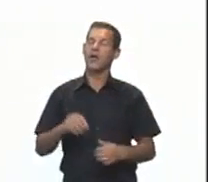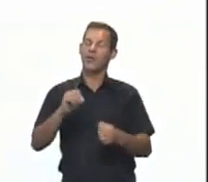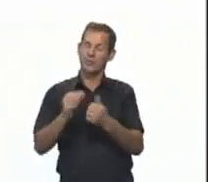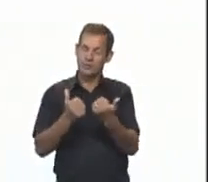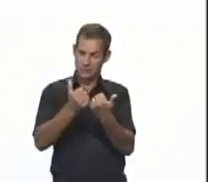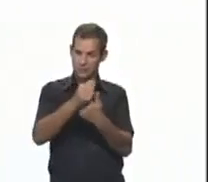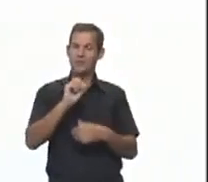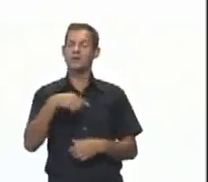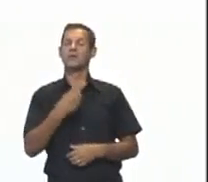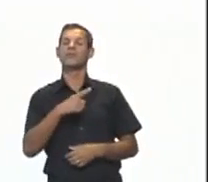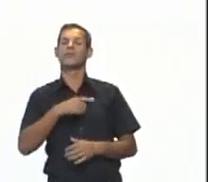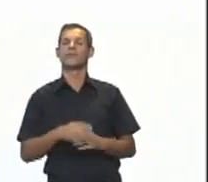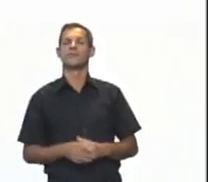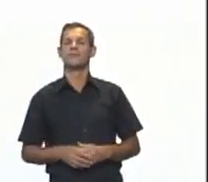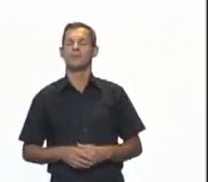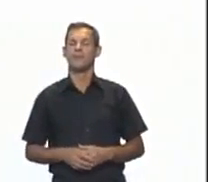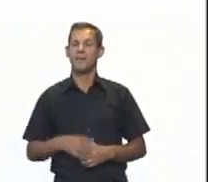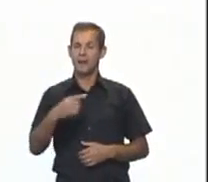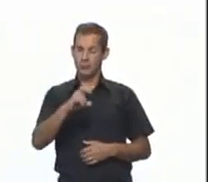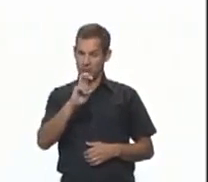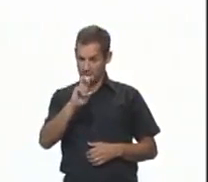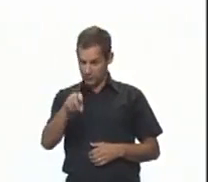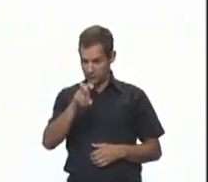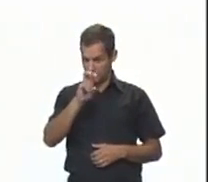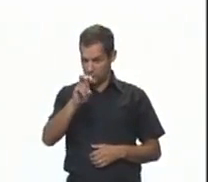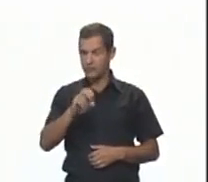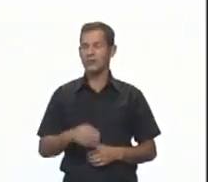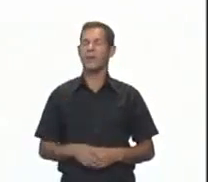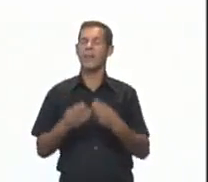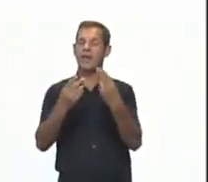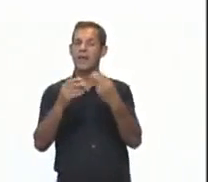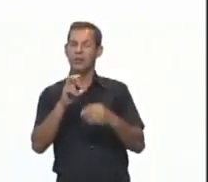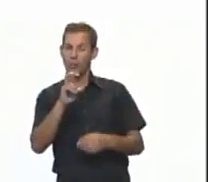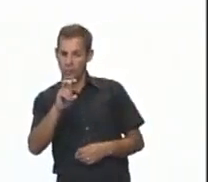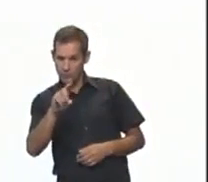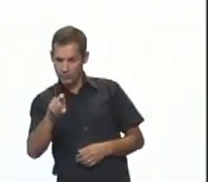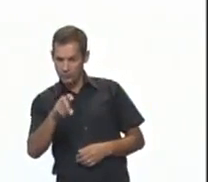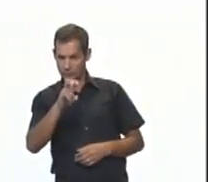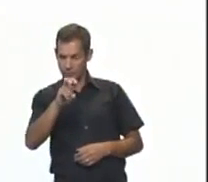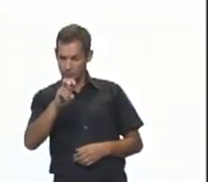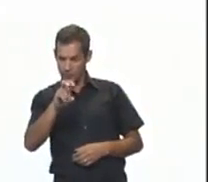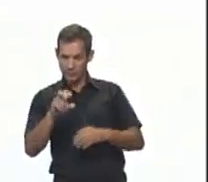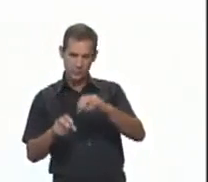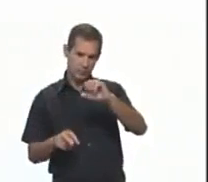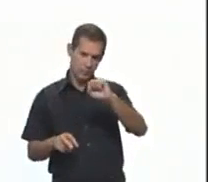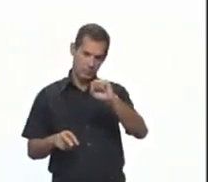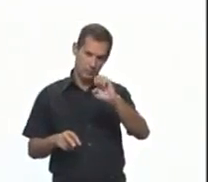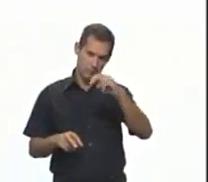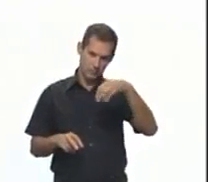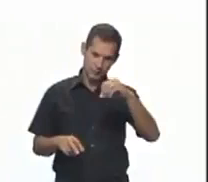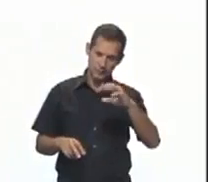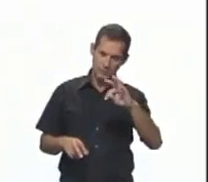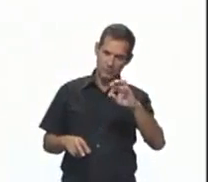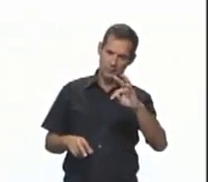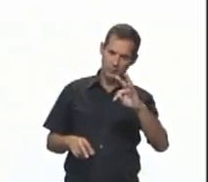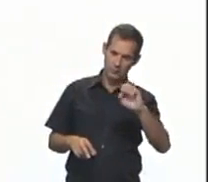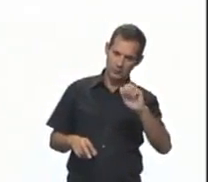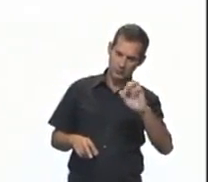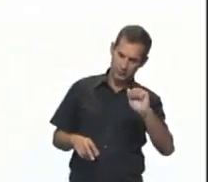na substituição, o que nós vamos ter? Menos 5,5 é igual a 5,5 seno de θ. Dividindo